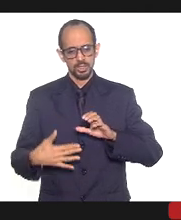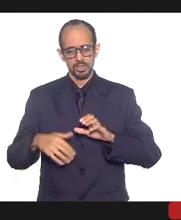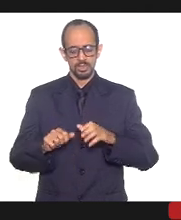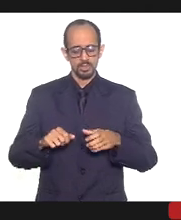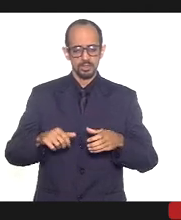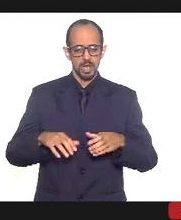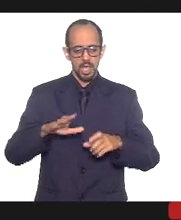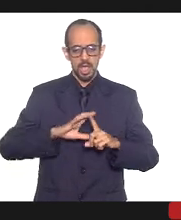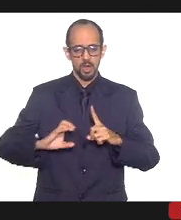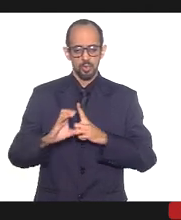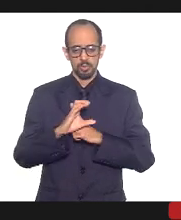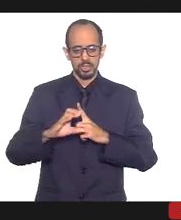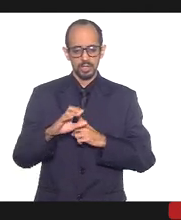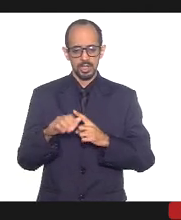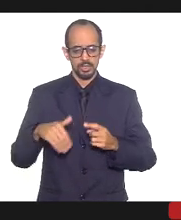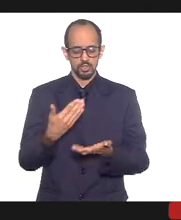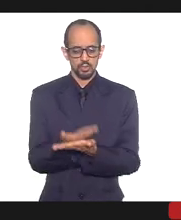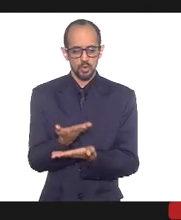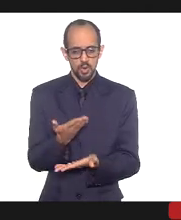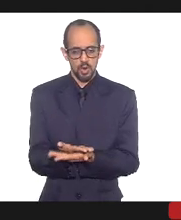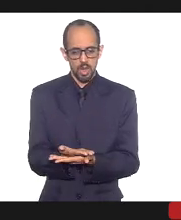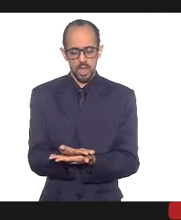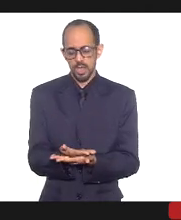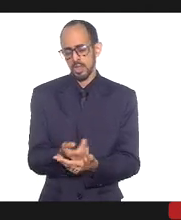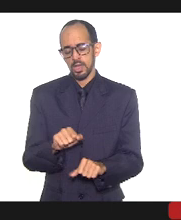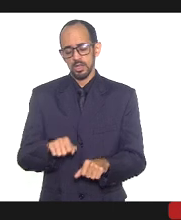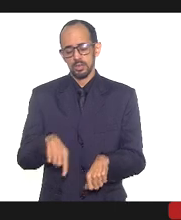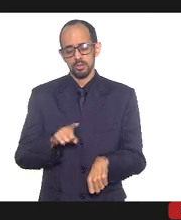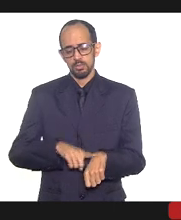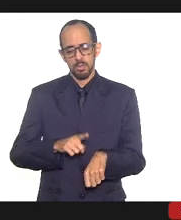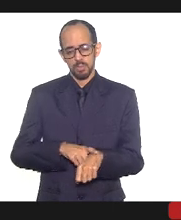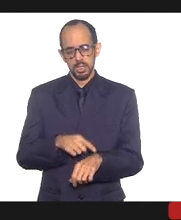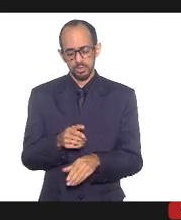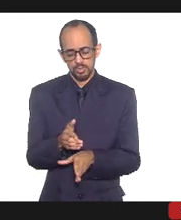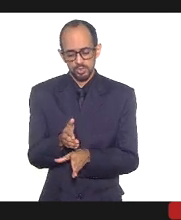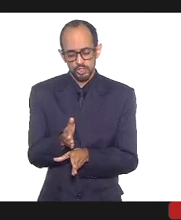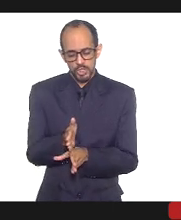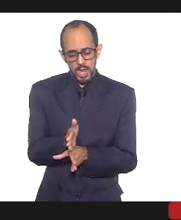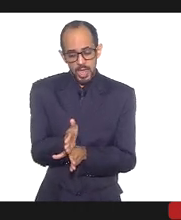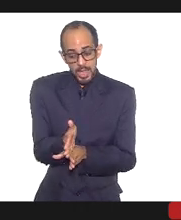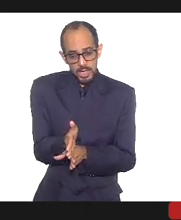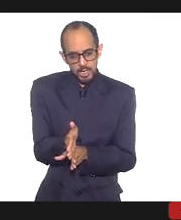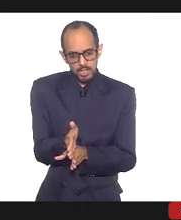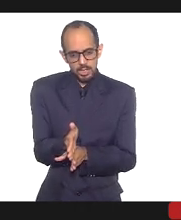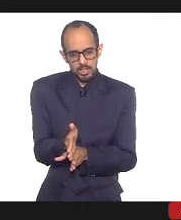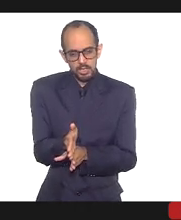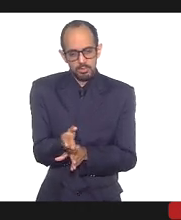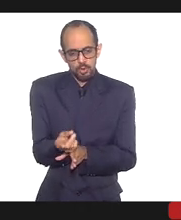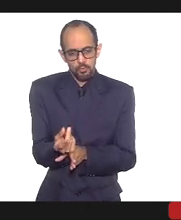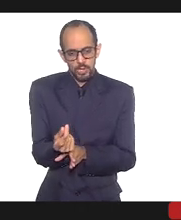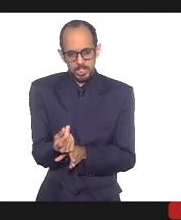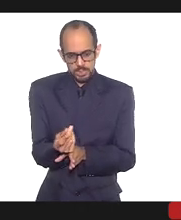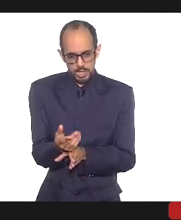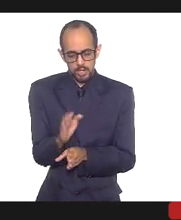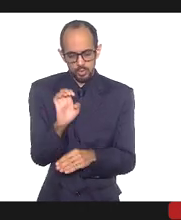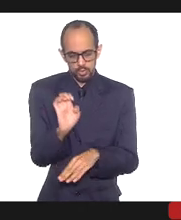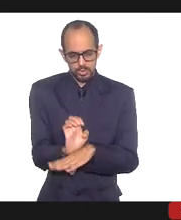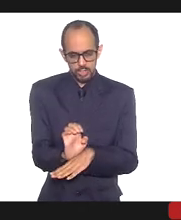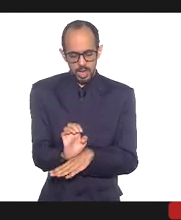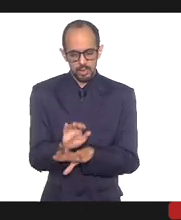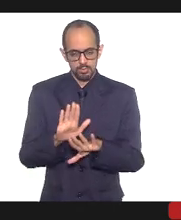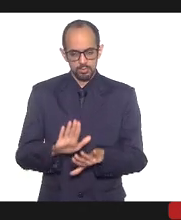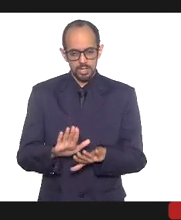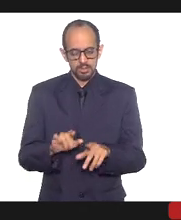no momento de recuperação fiscal, no momento de reequilíbrio financeiro do Estado, mas destacando a importância